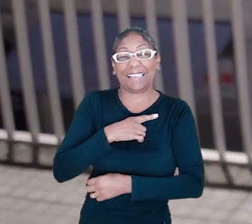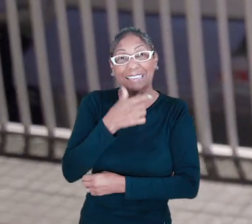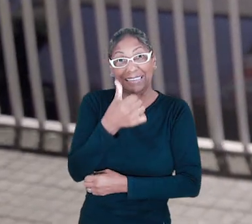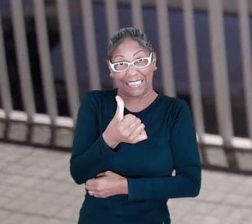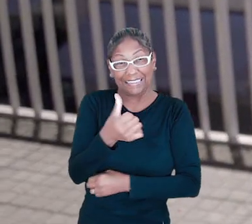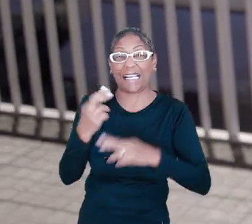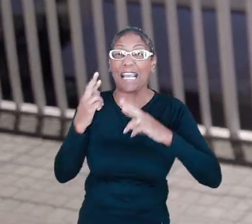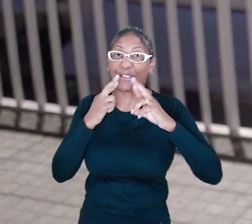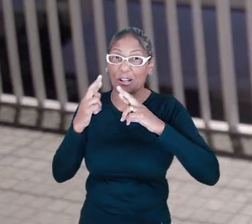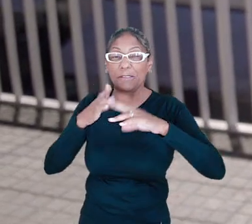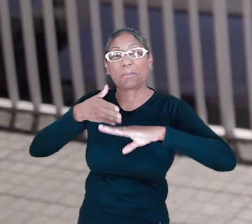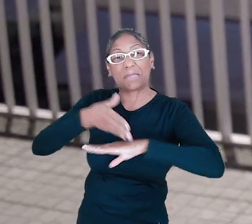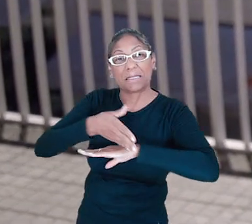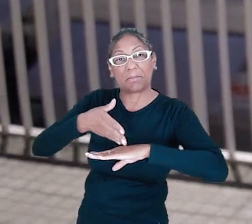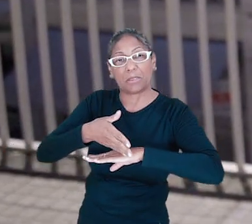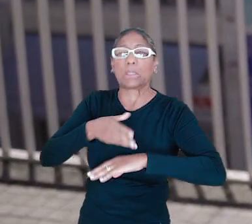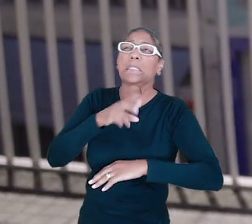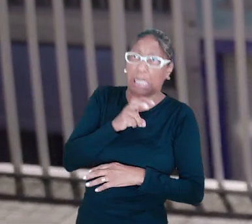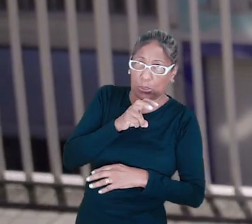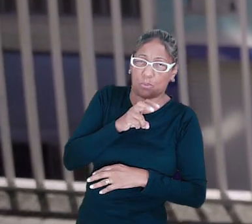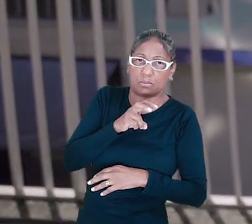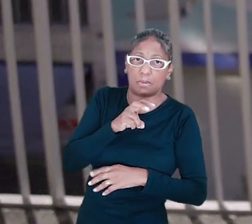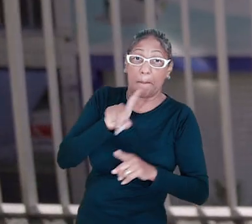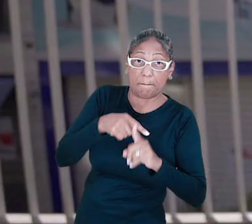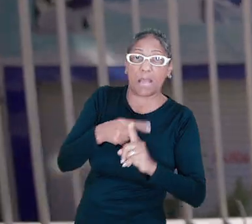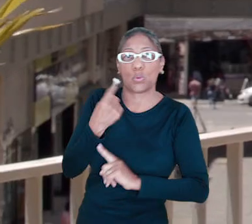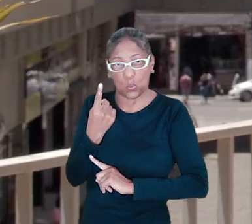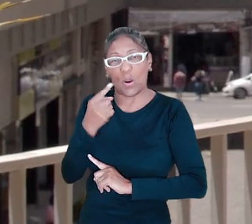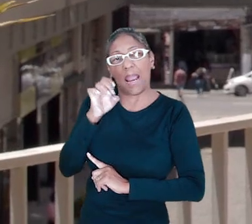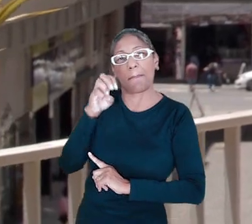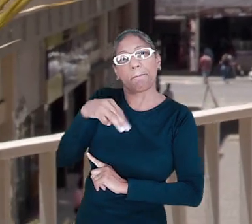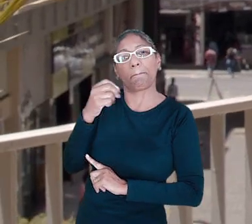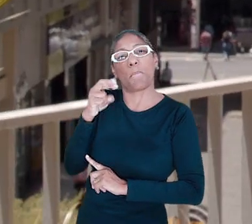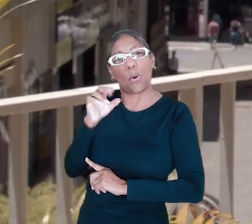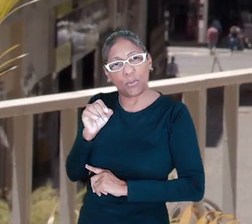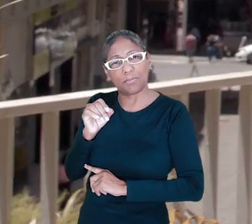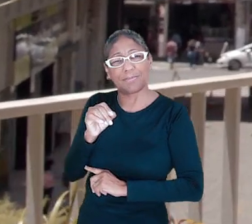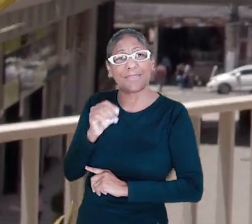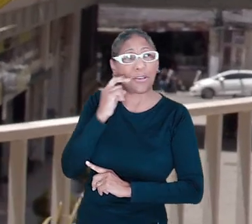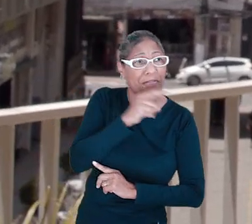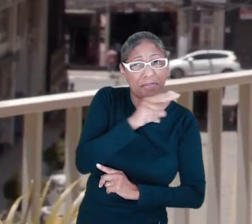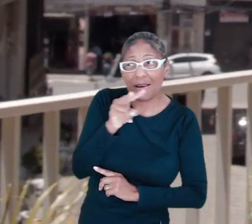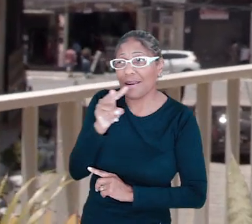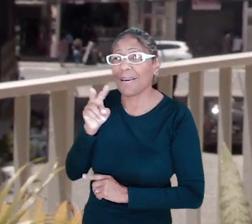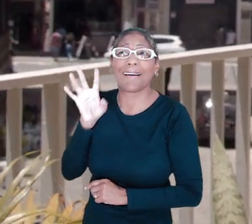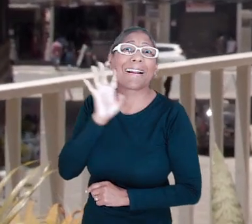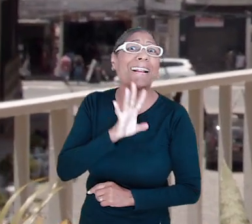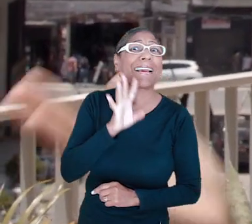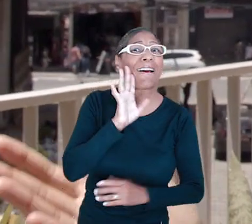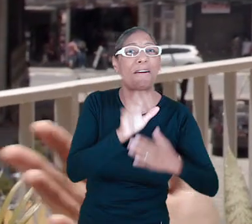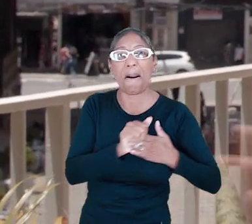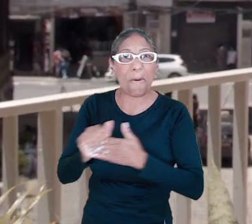6 restaurantes, né, participando, na verdade 5 restaurantes e um empório. E tá sendo bem legal ver tudo isso de perto e